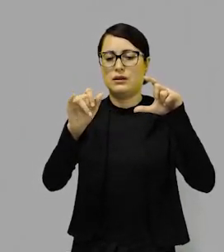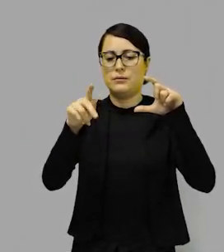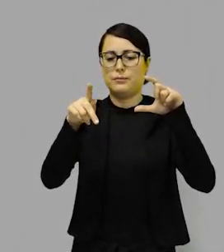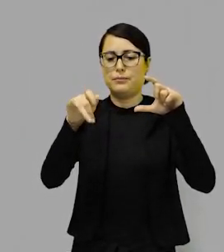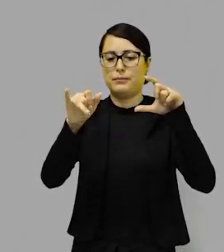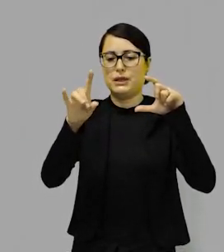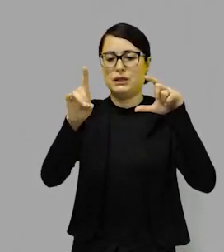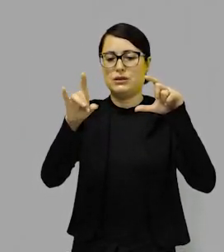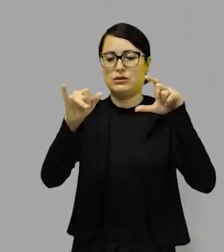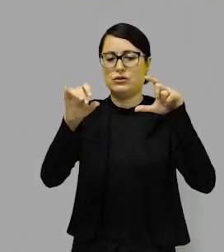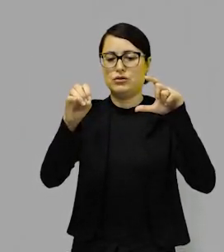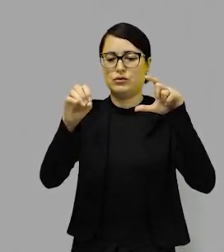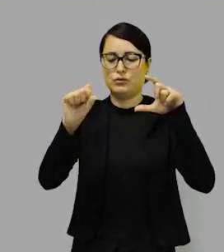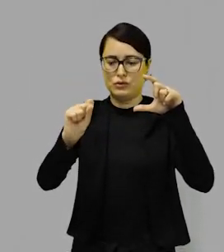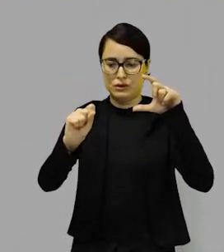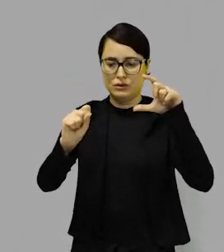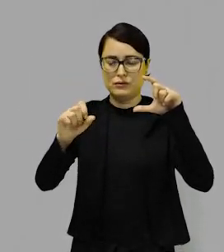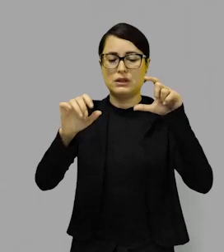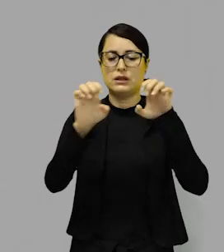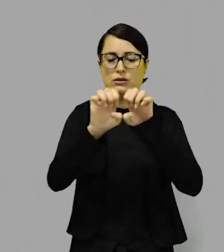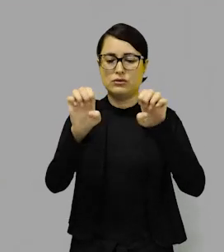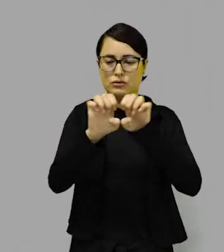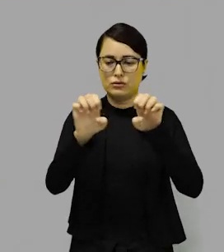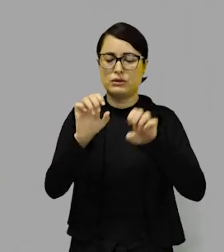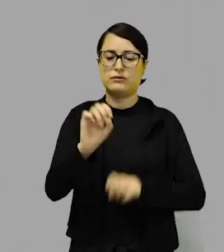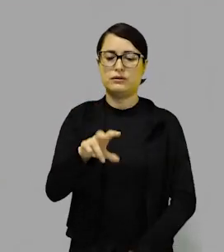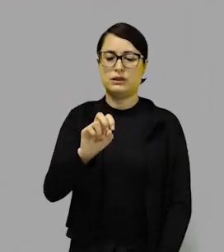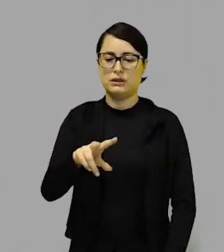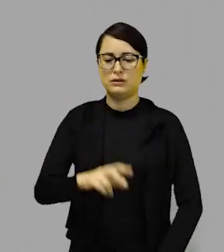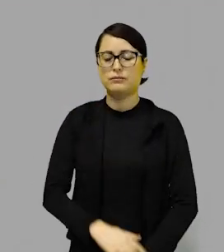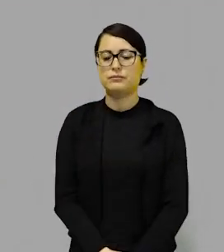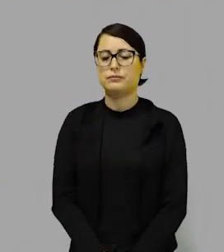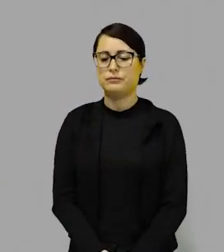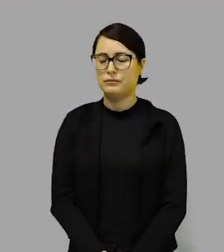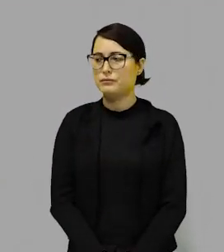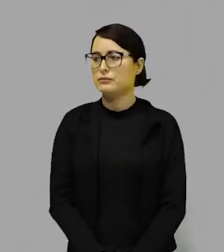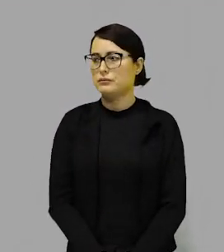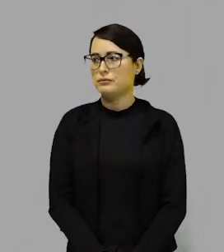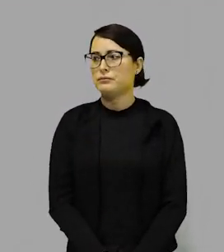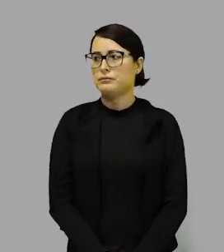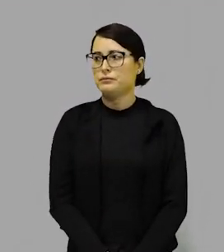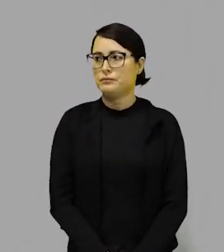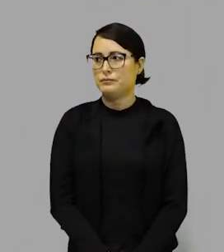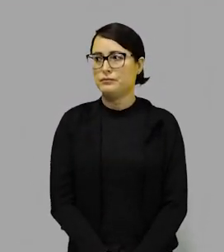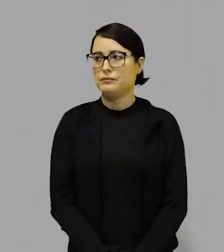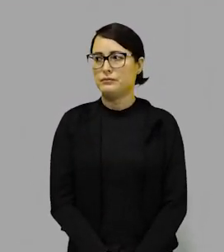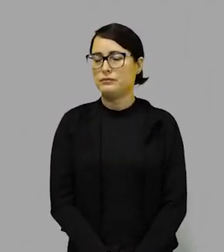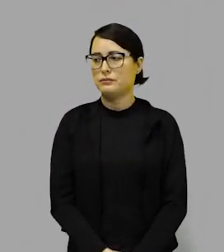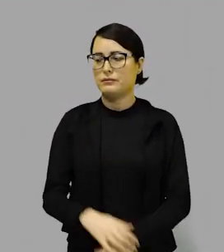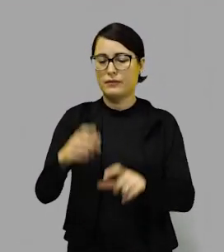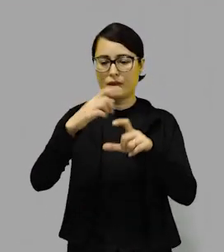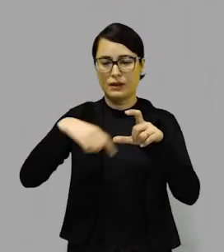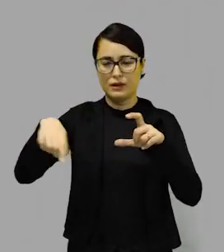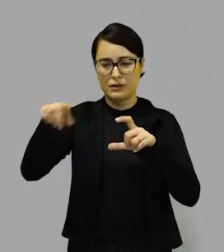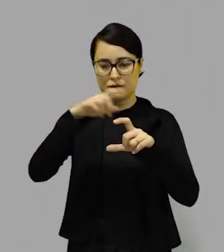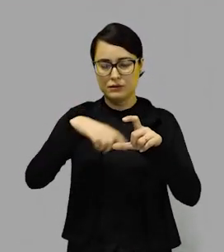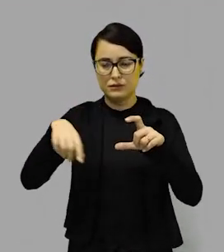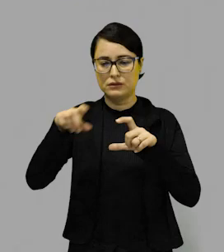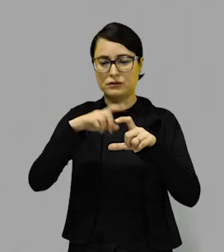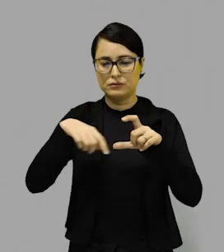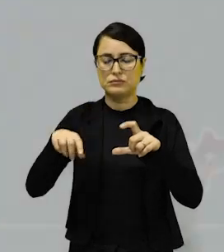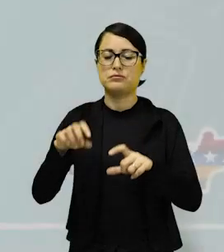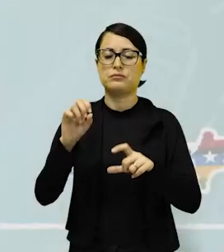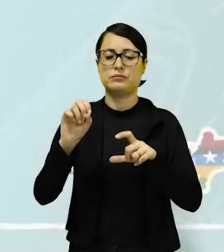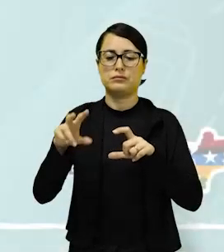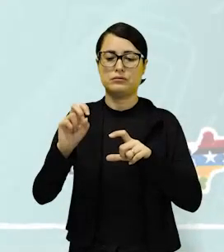nós temos a estrutura viral. Então, esses vírus aqui, gente, eles geralmente a gente diz que ele tem maior